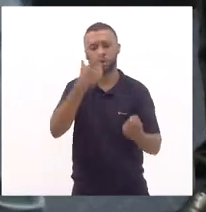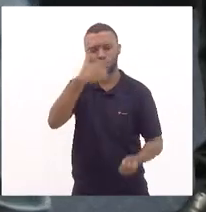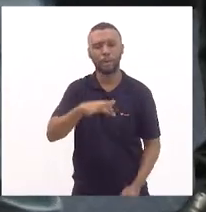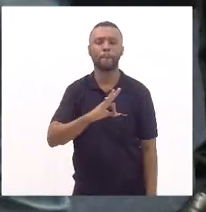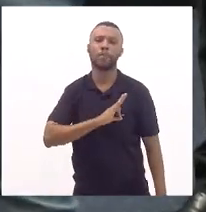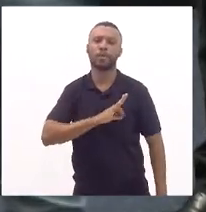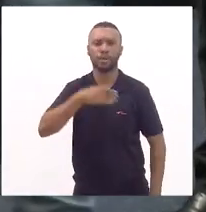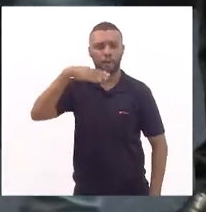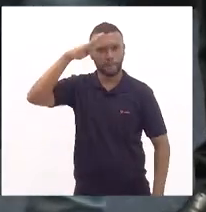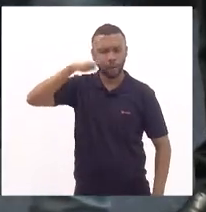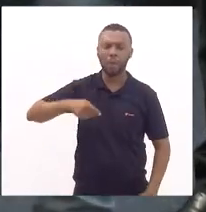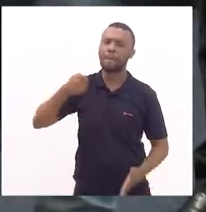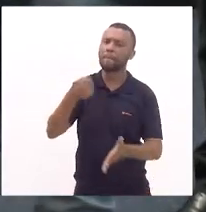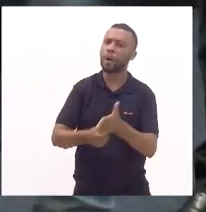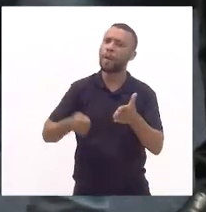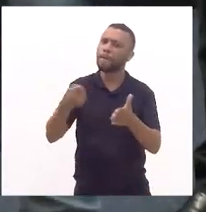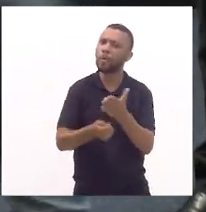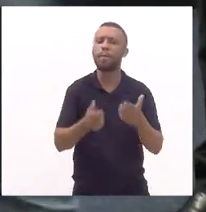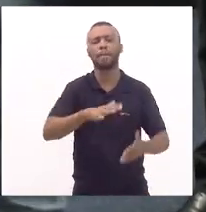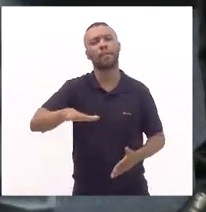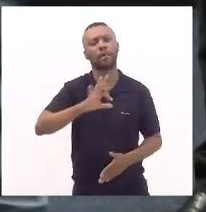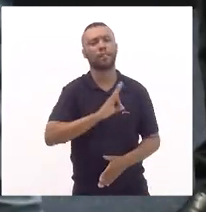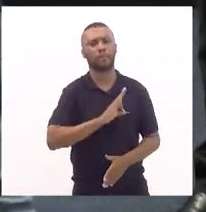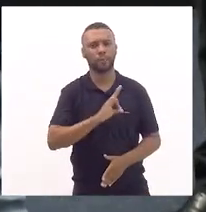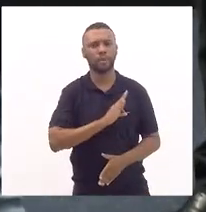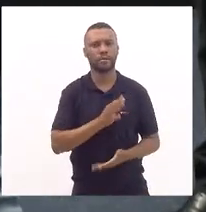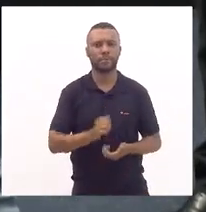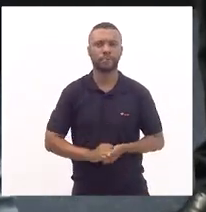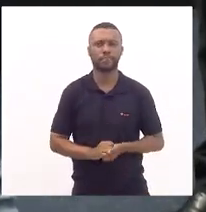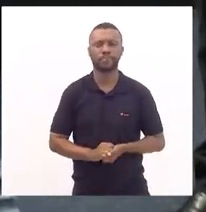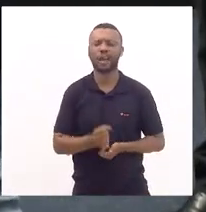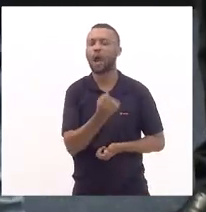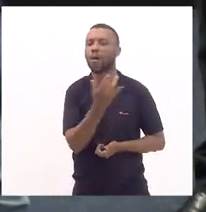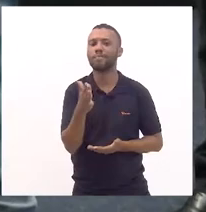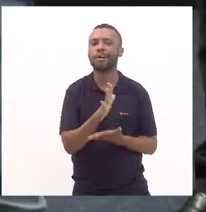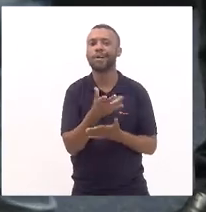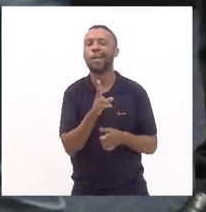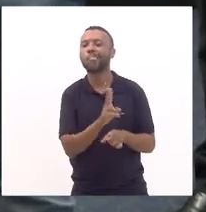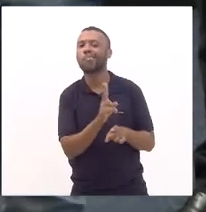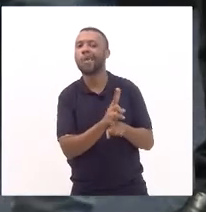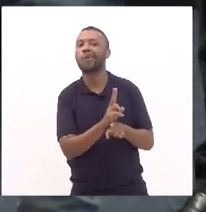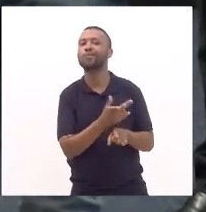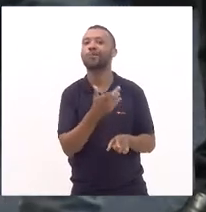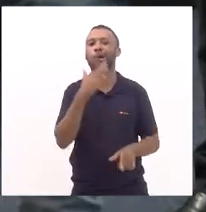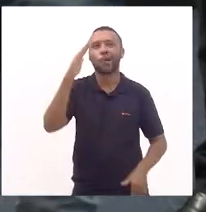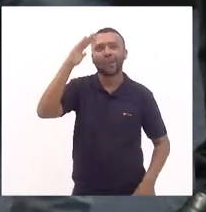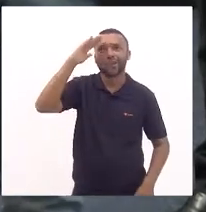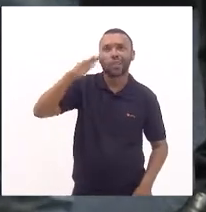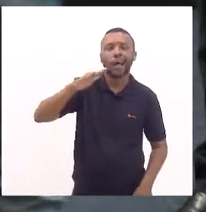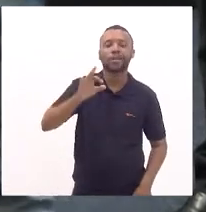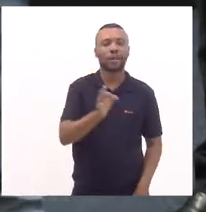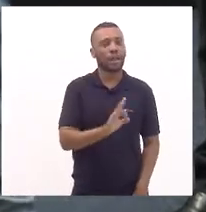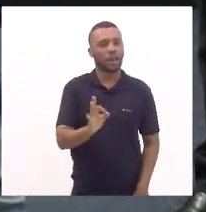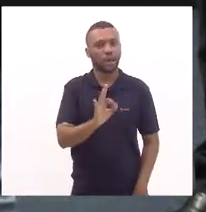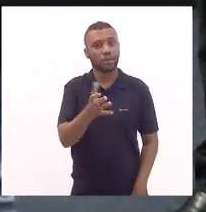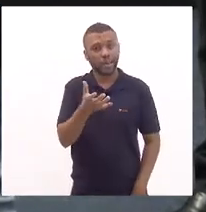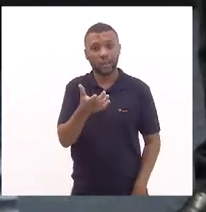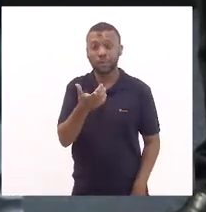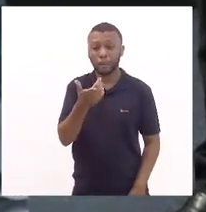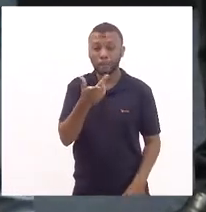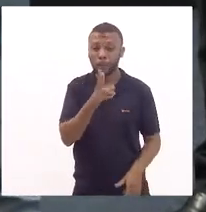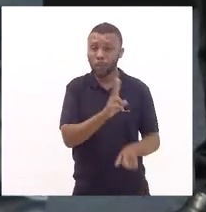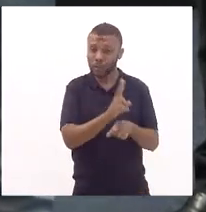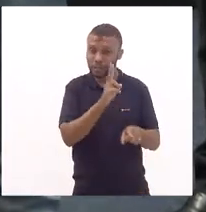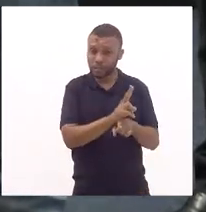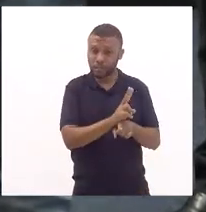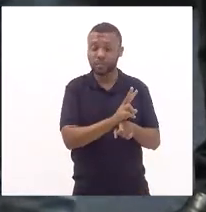militar, luto muito pela Polícia Militar. Alguns falam que eu protejo muito as praças, não. Eu quero proteger do mais moderno ao